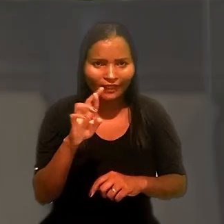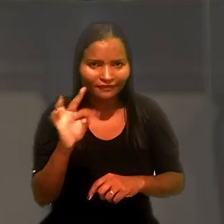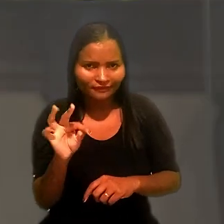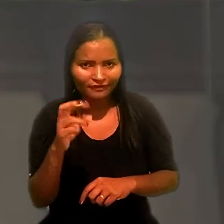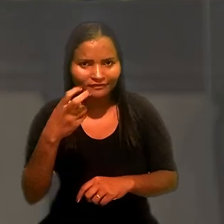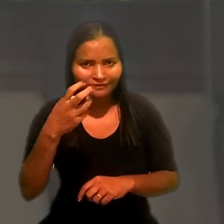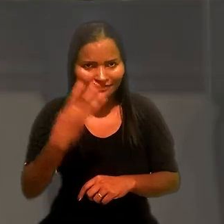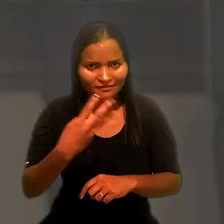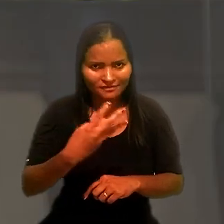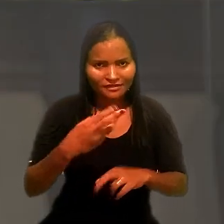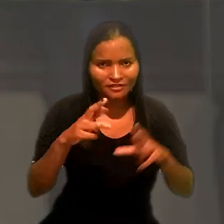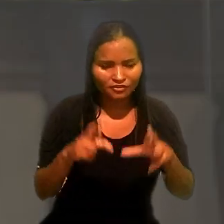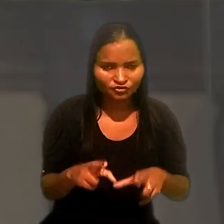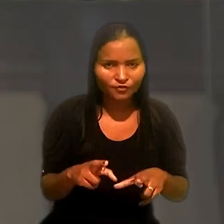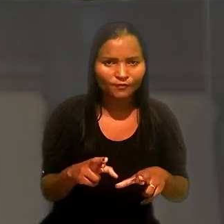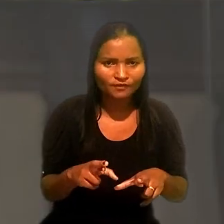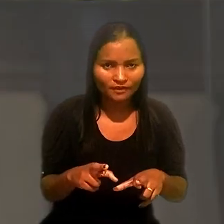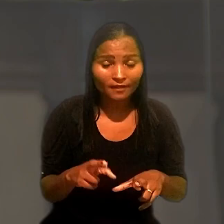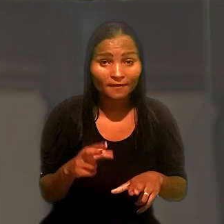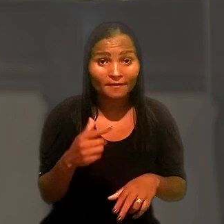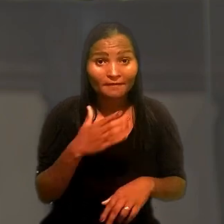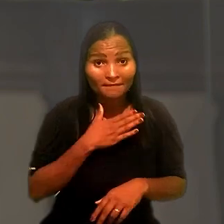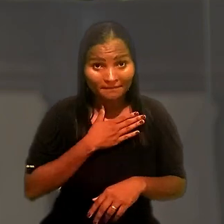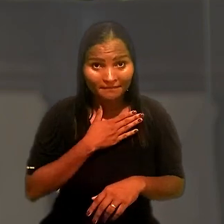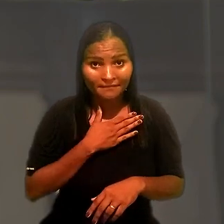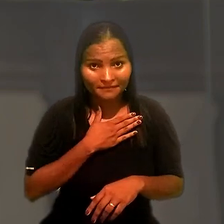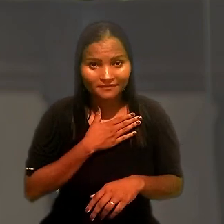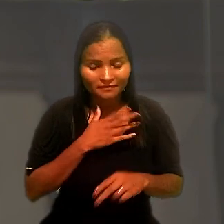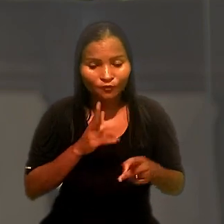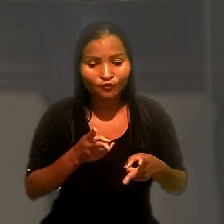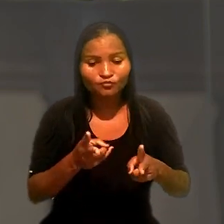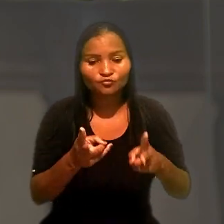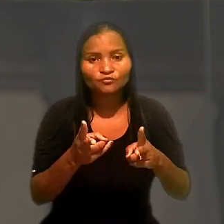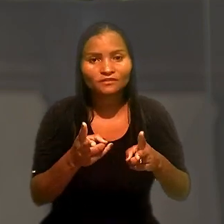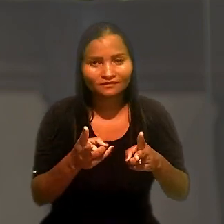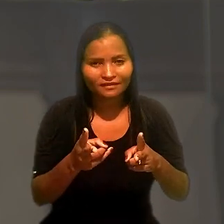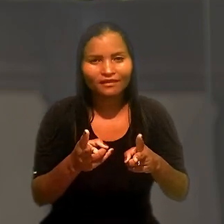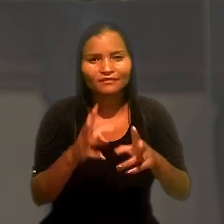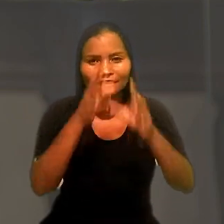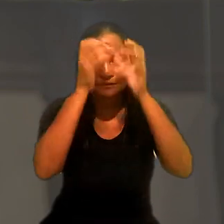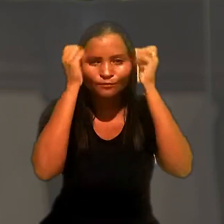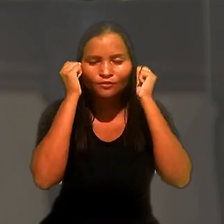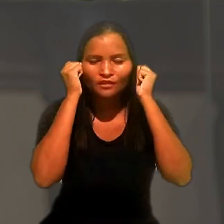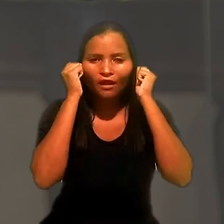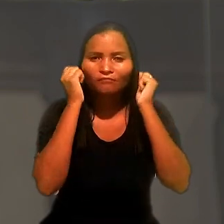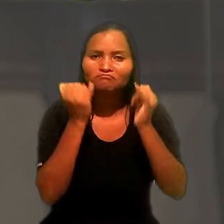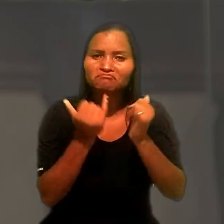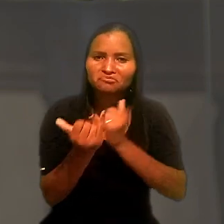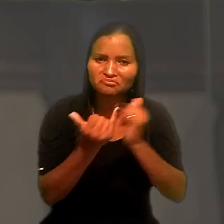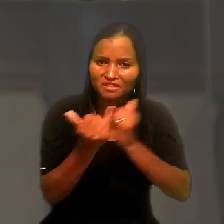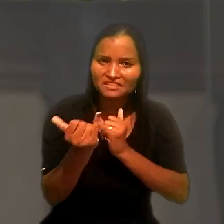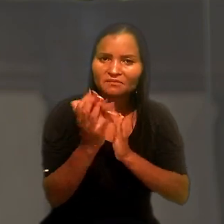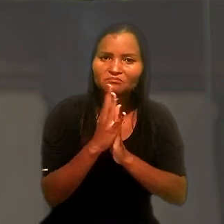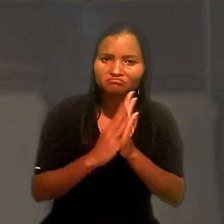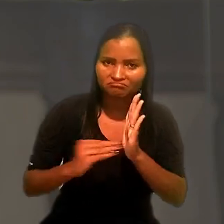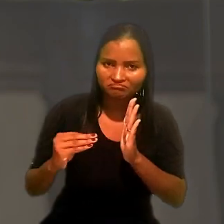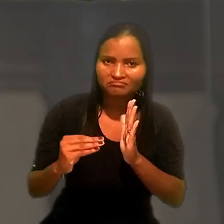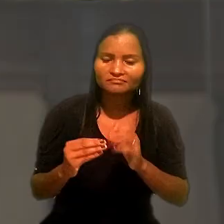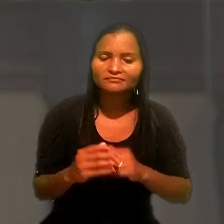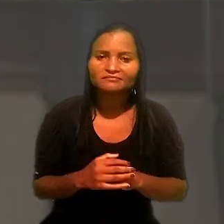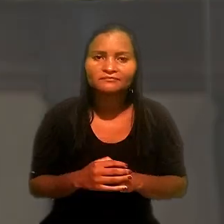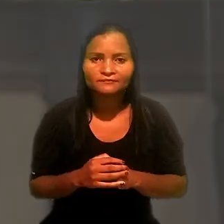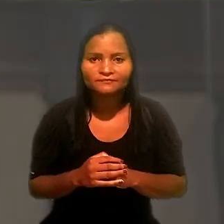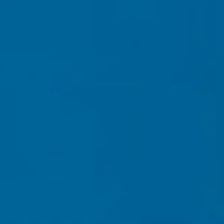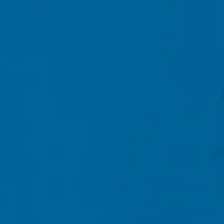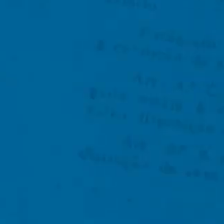positivos. O Tribunal Regional da Terceira Região e eu tenho para mim, que continua sendo, um